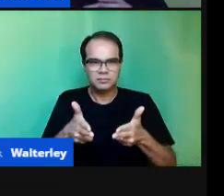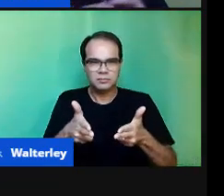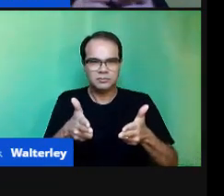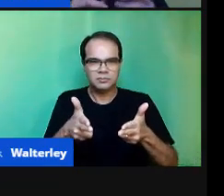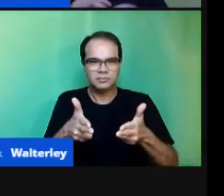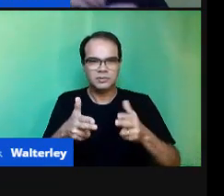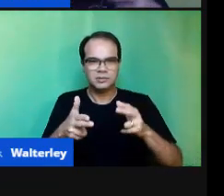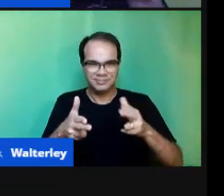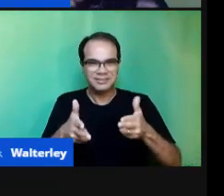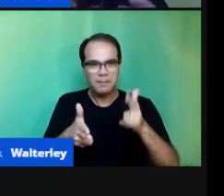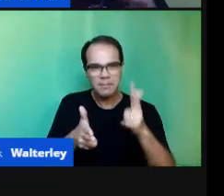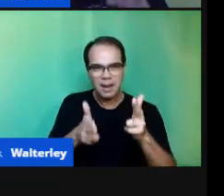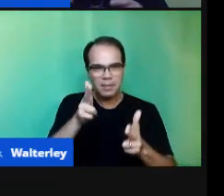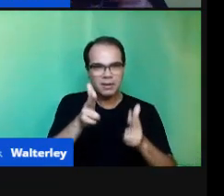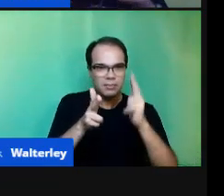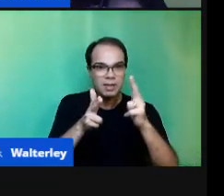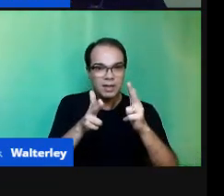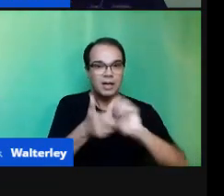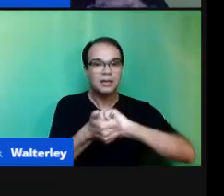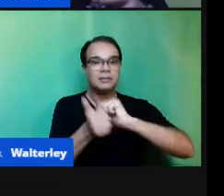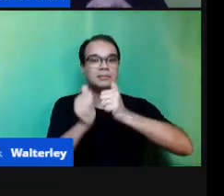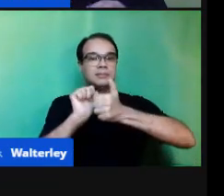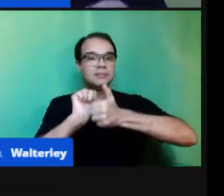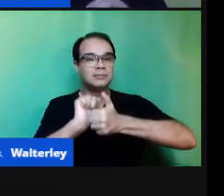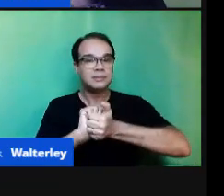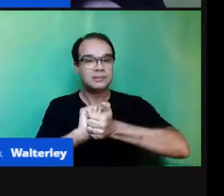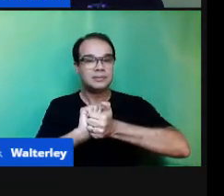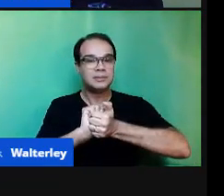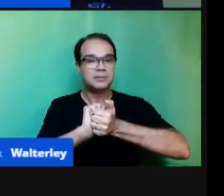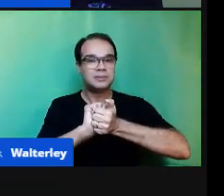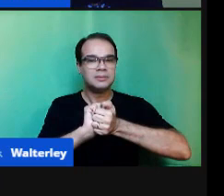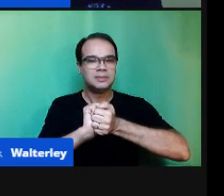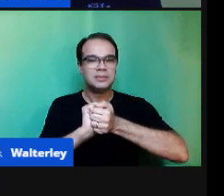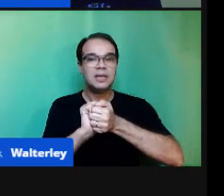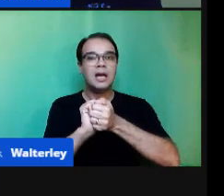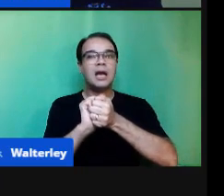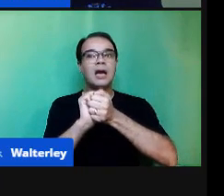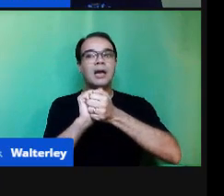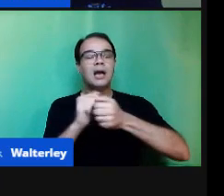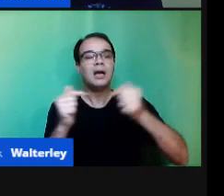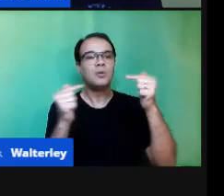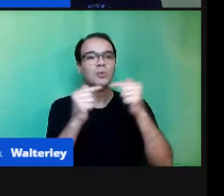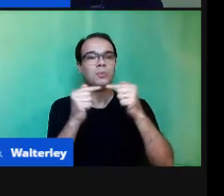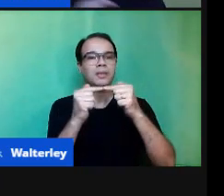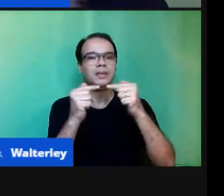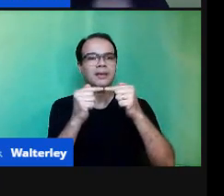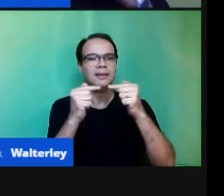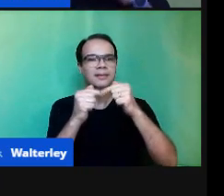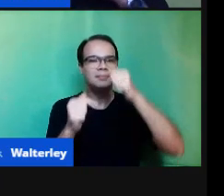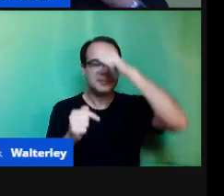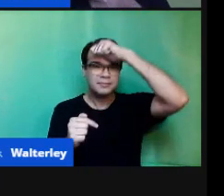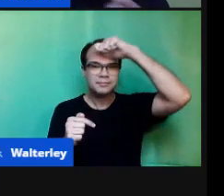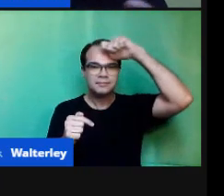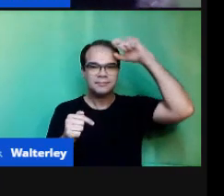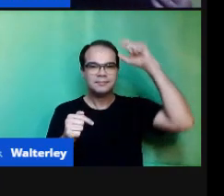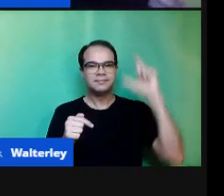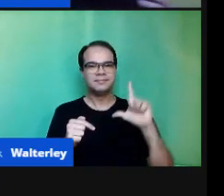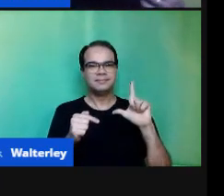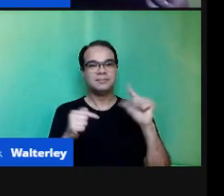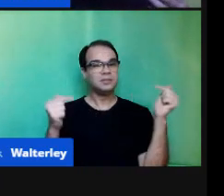esse formato de filme para fazer o filme com a cara de Mato Grosso do Sul e deram trabalhos muito legais.